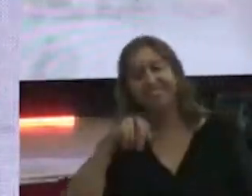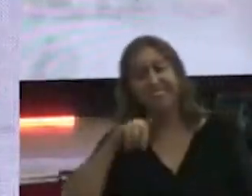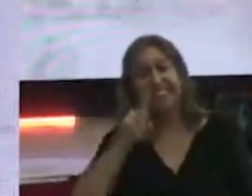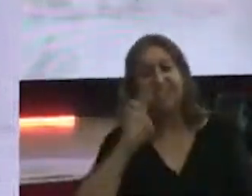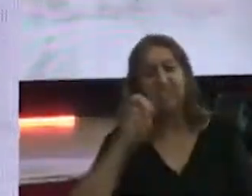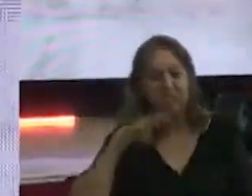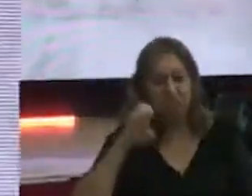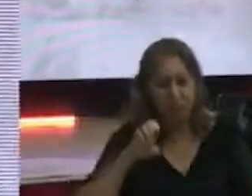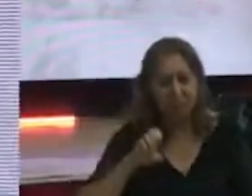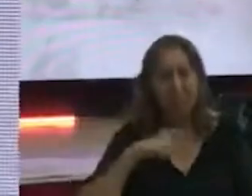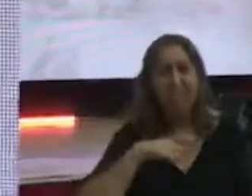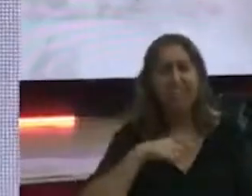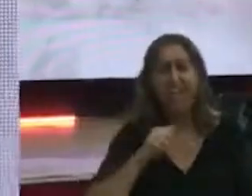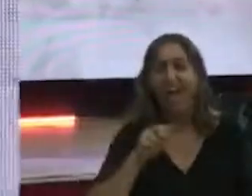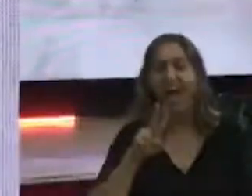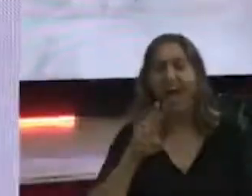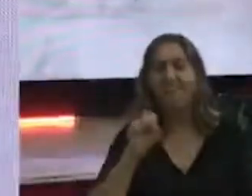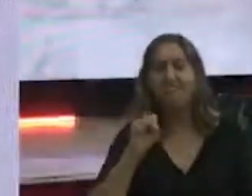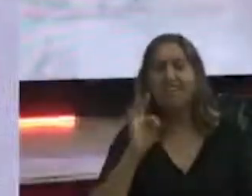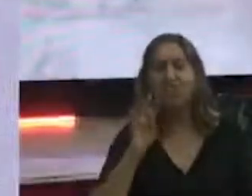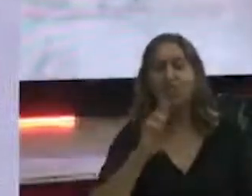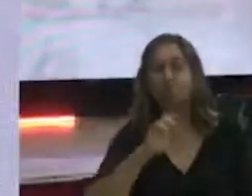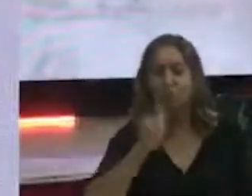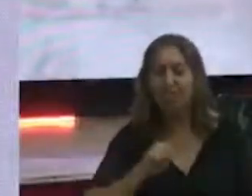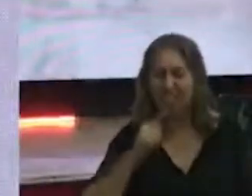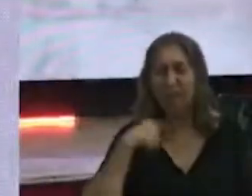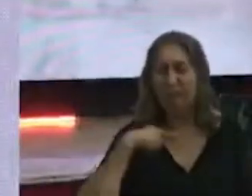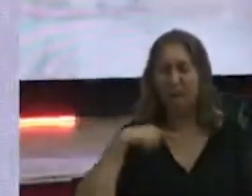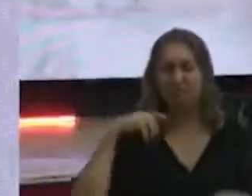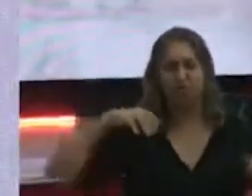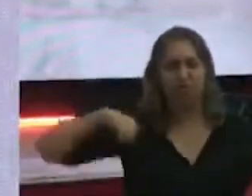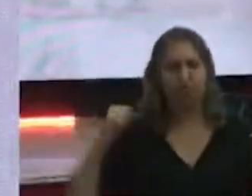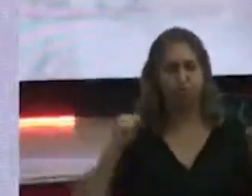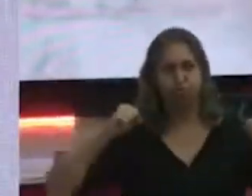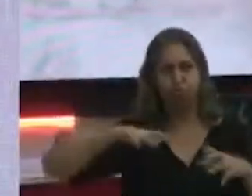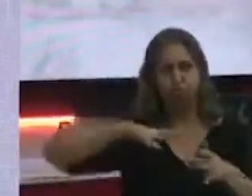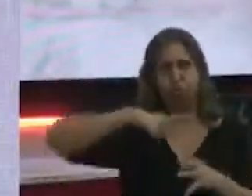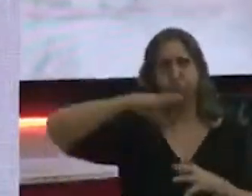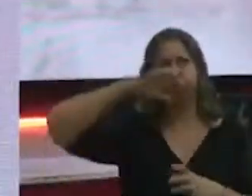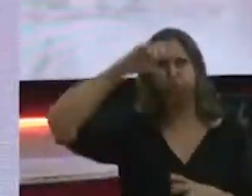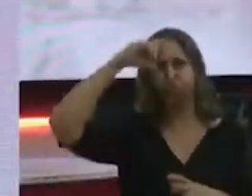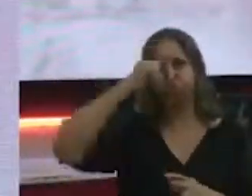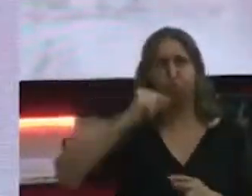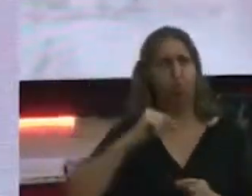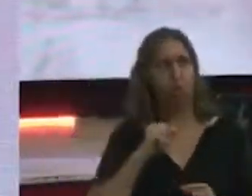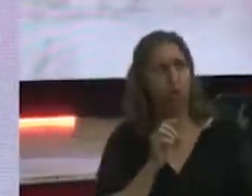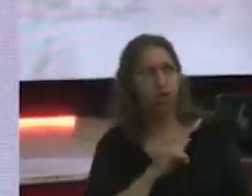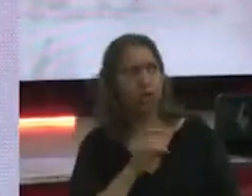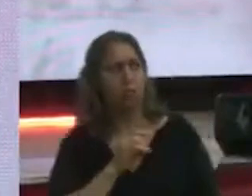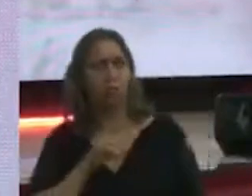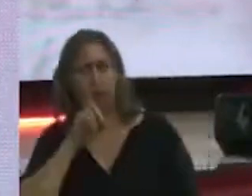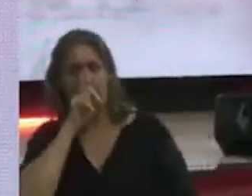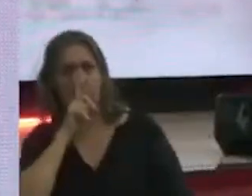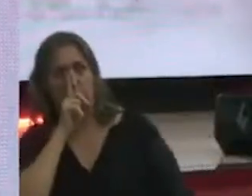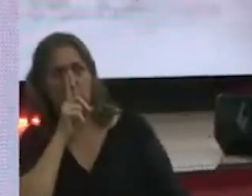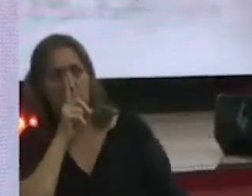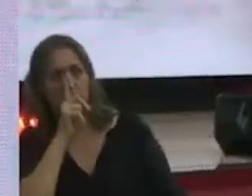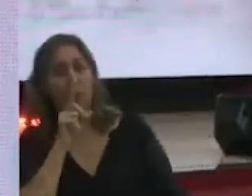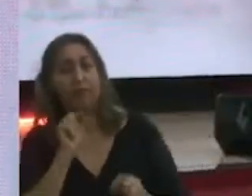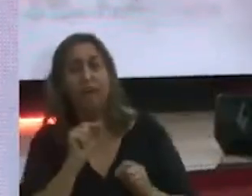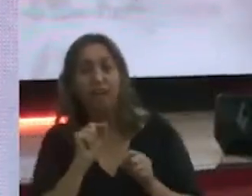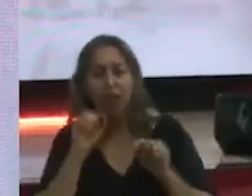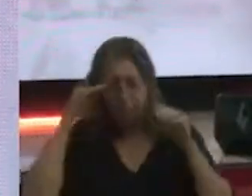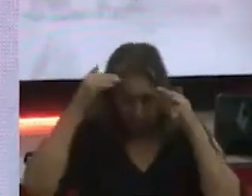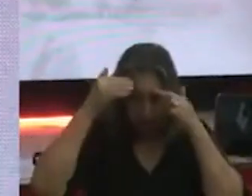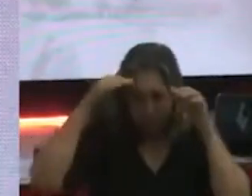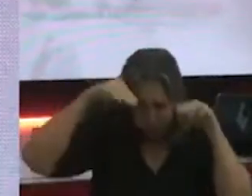o que é a síndrome da avestruz se você já viu em um filme avestruz quando ela está Correndo Perigo o que que ela faz ela enterra a